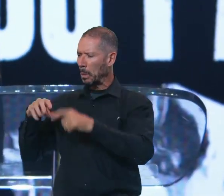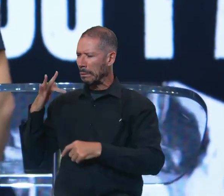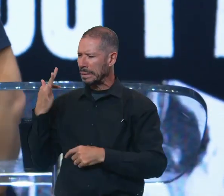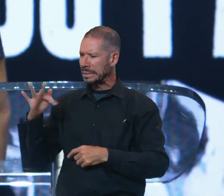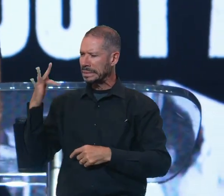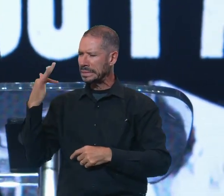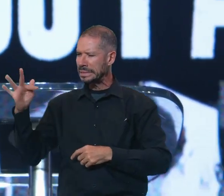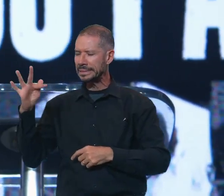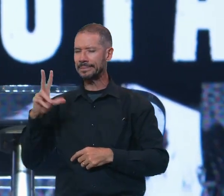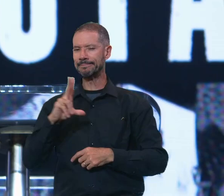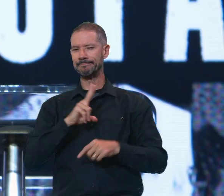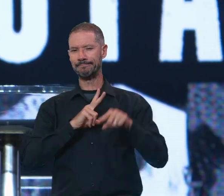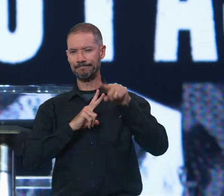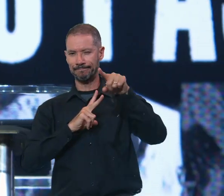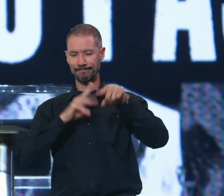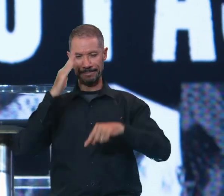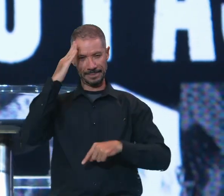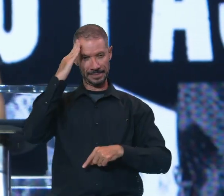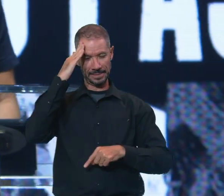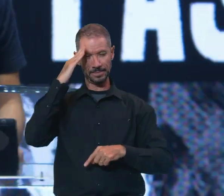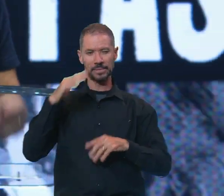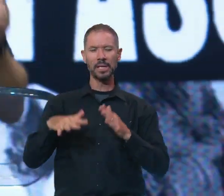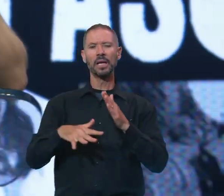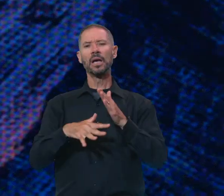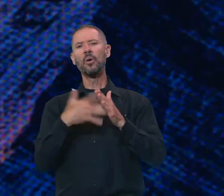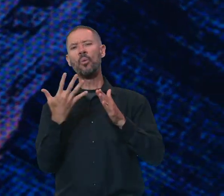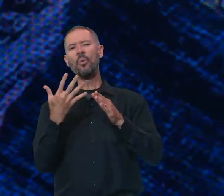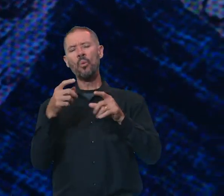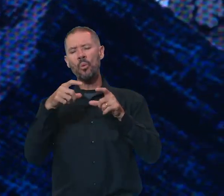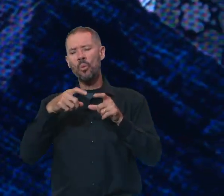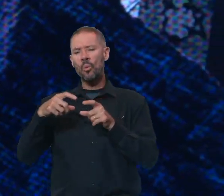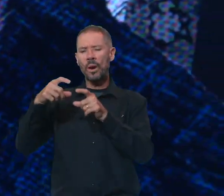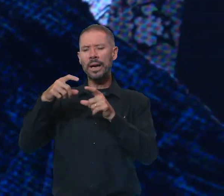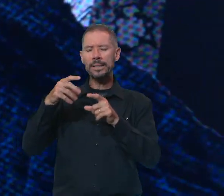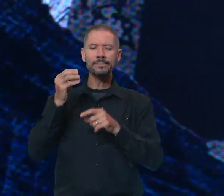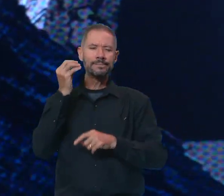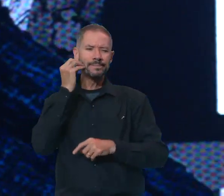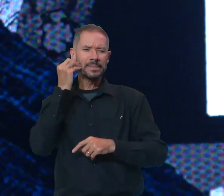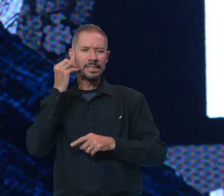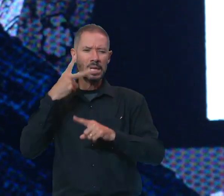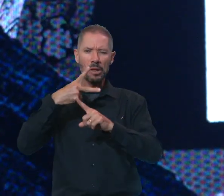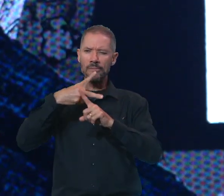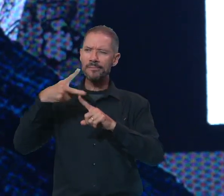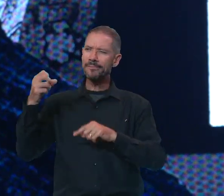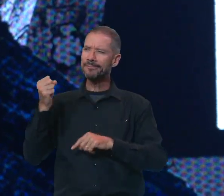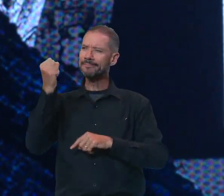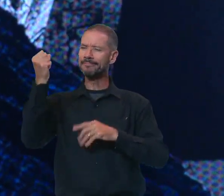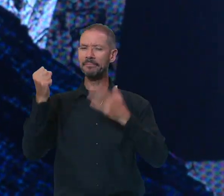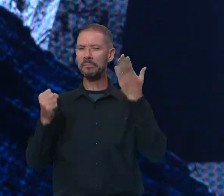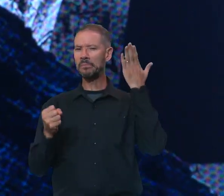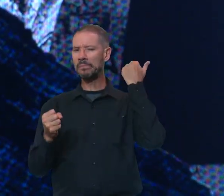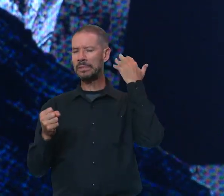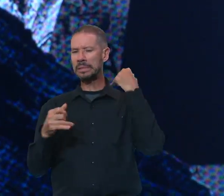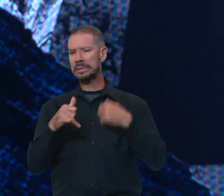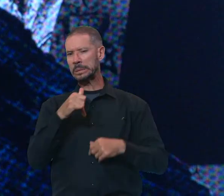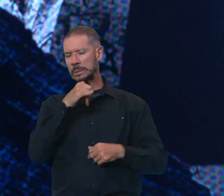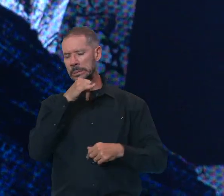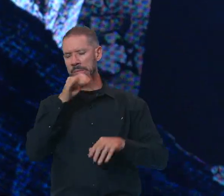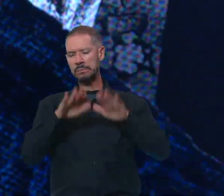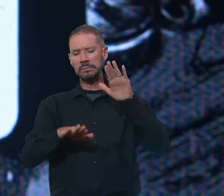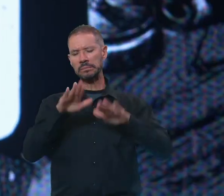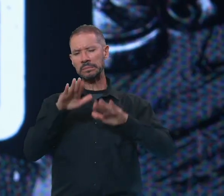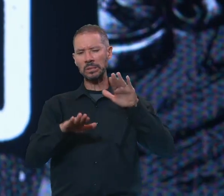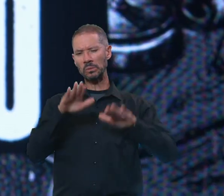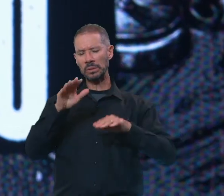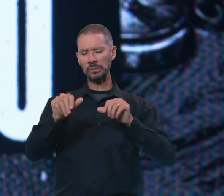que só você sabe? Qual é a área da tua vida que está tentando vencer faz tempo? Que infelizmente, talvez,